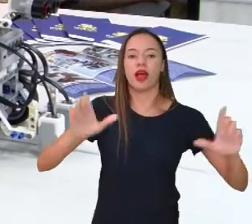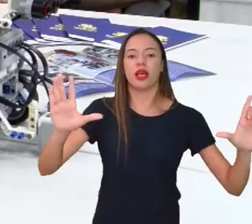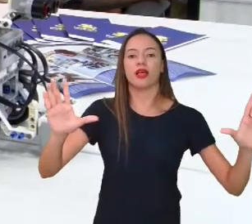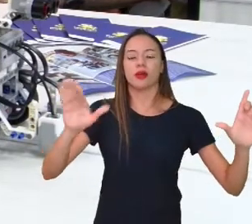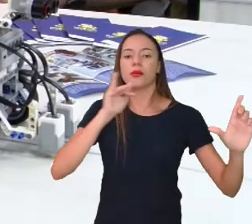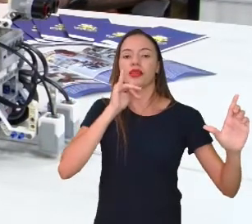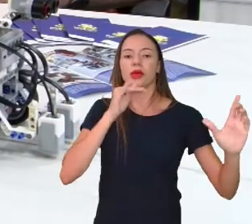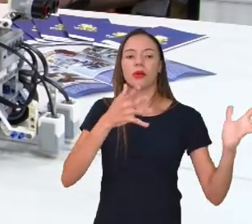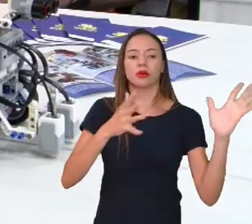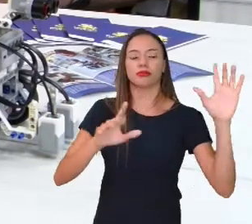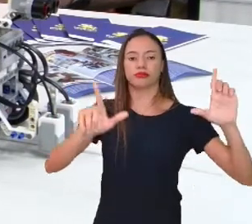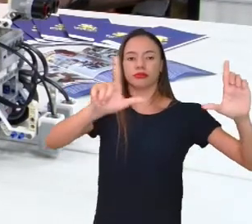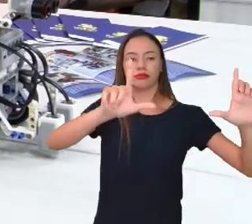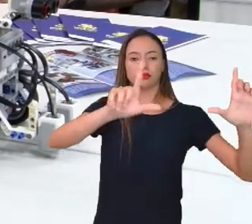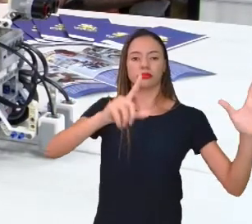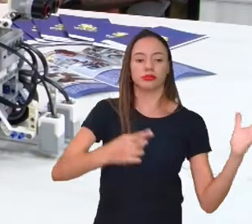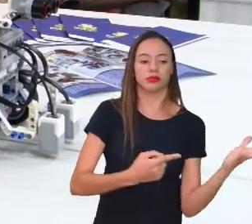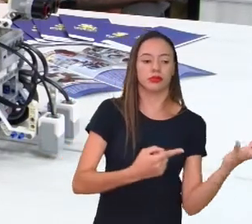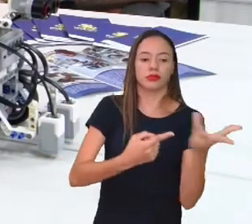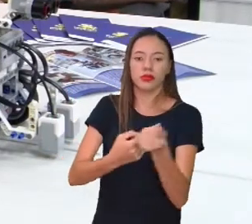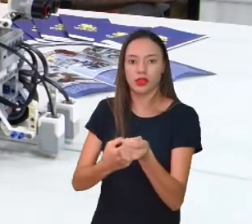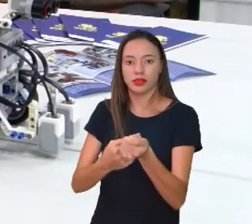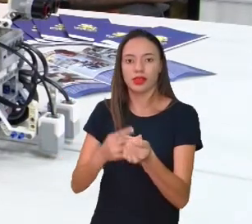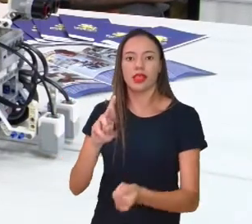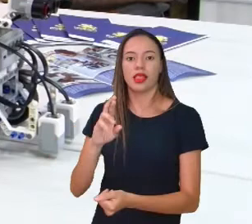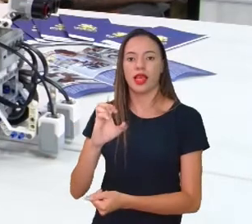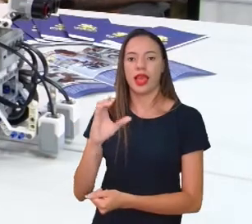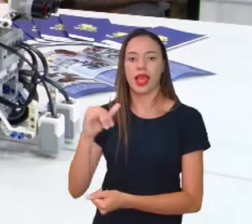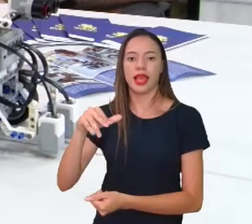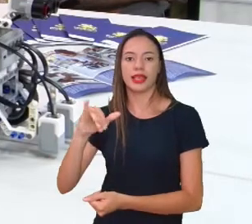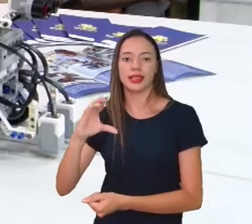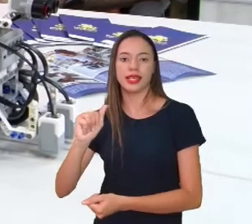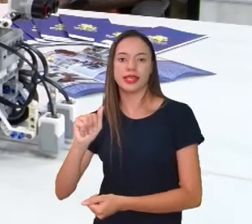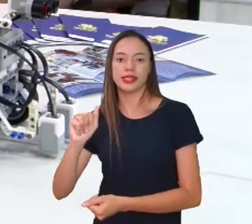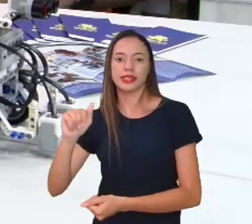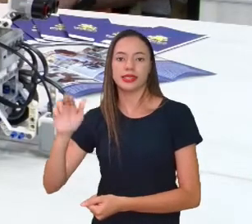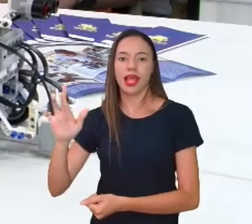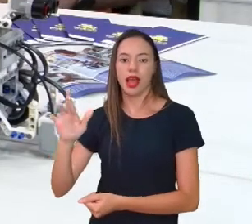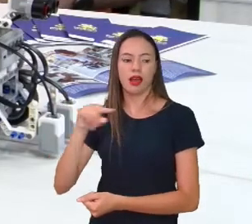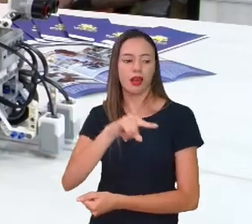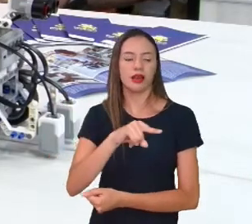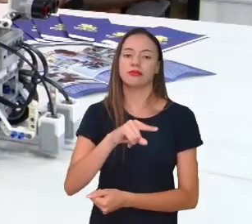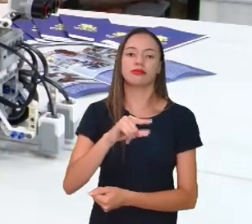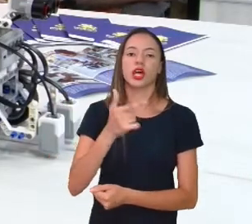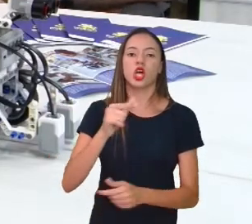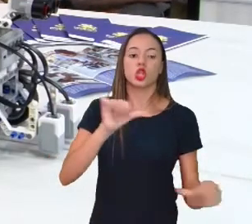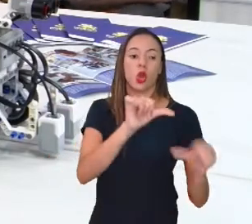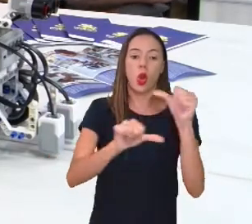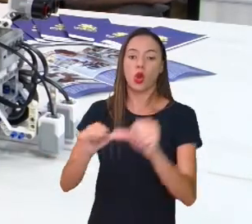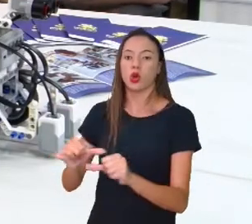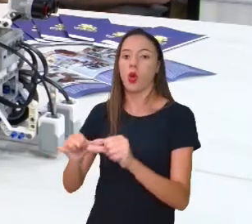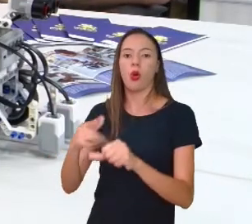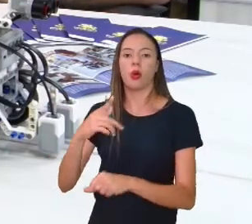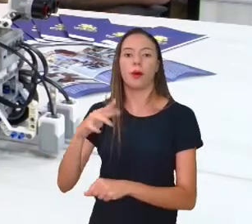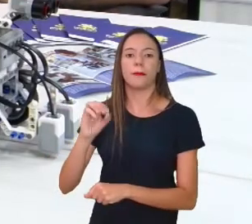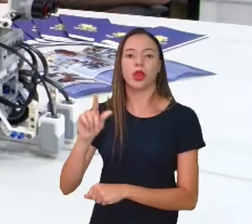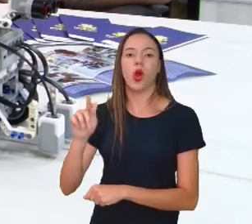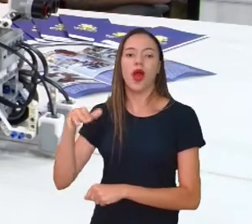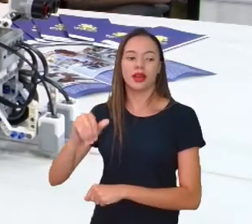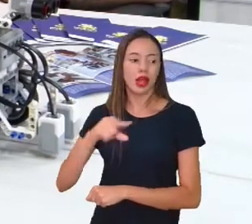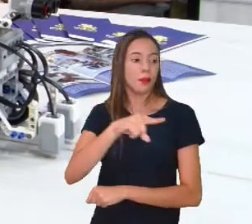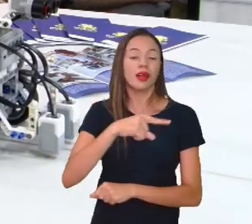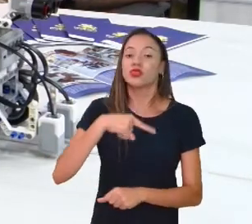tudo, já colocou outro sistema operacional, mas não funcionou. Então, é a hora de descartar. E